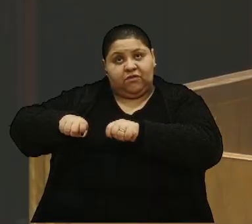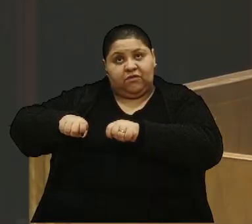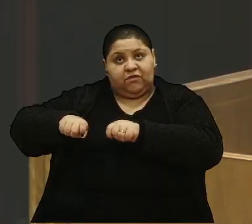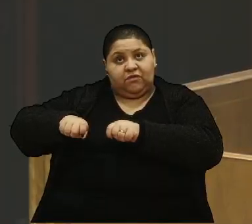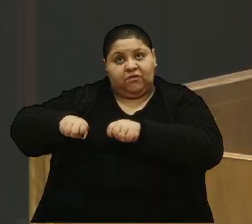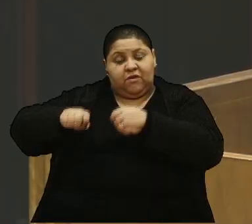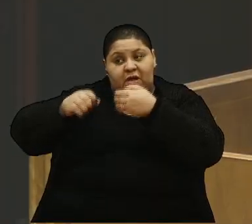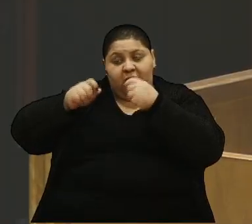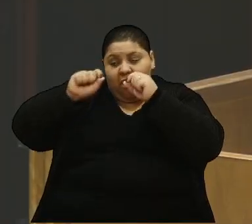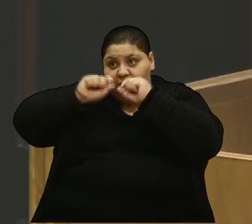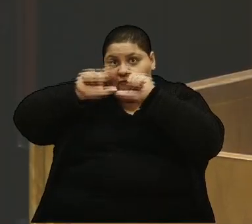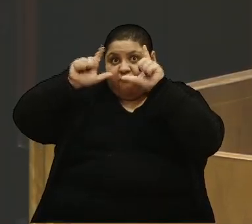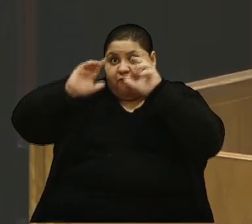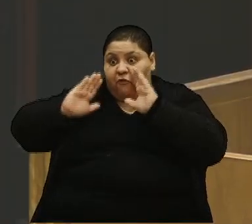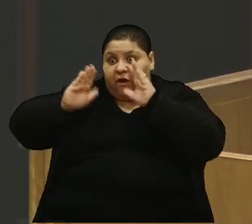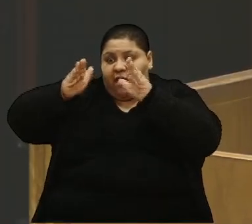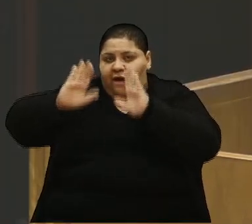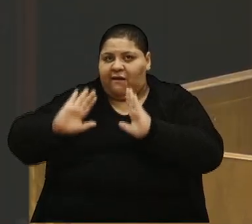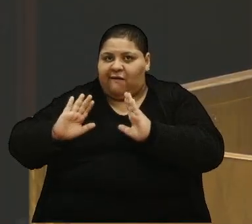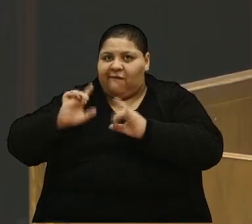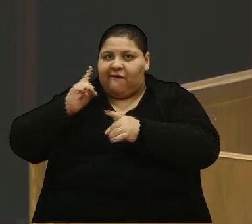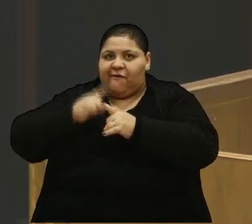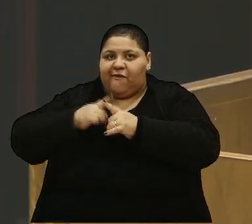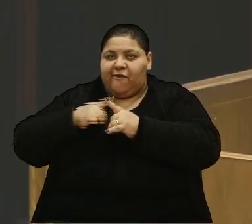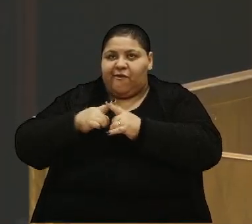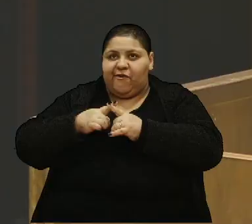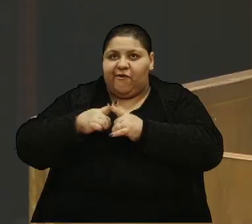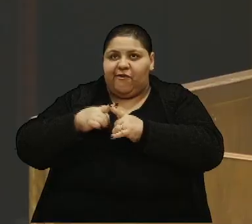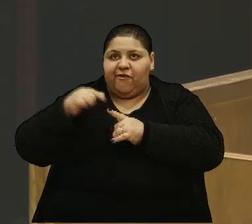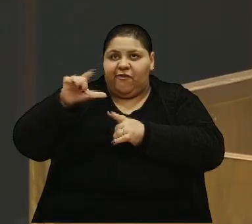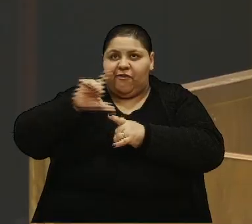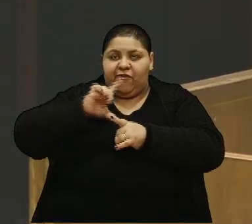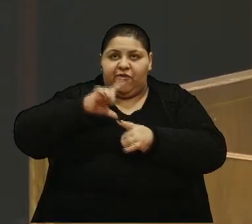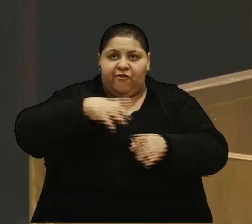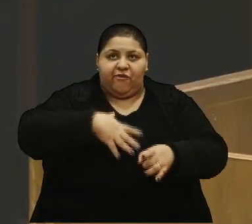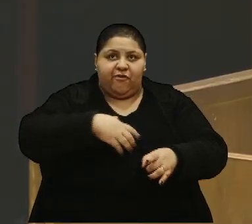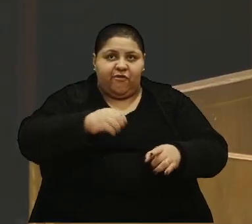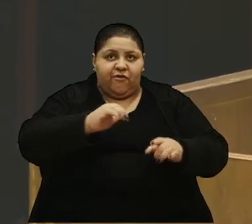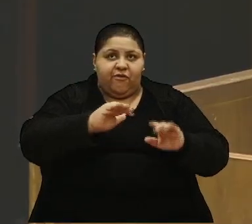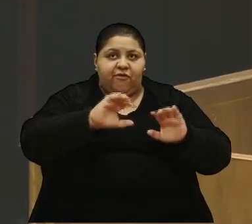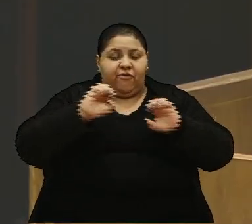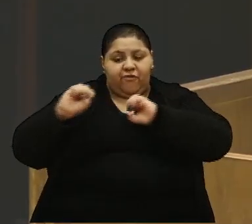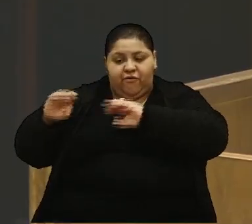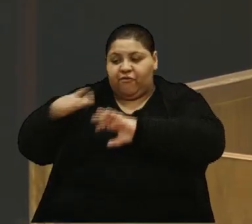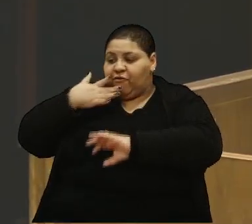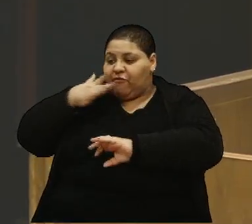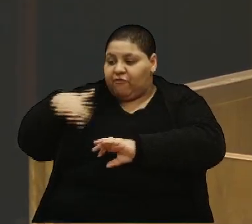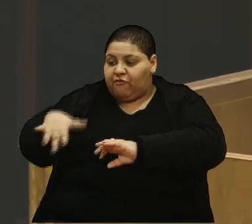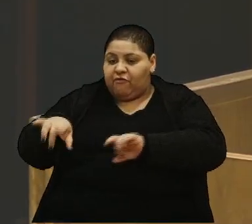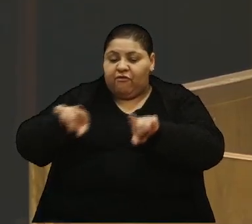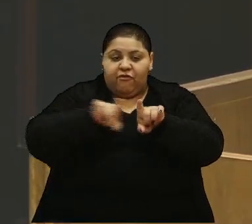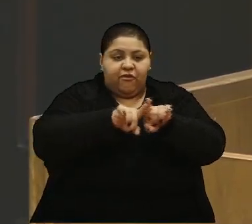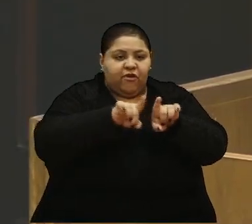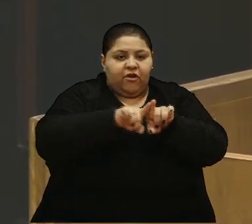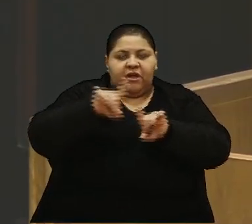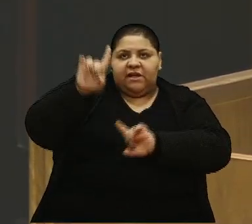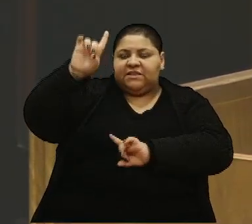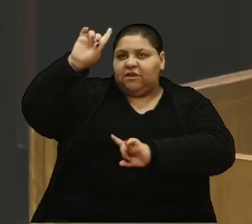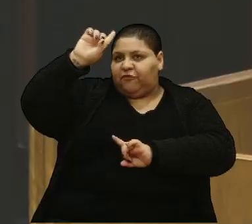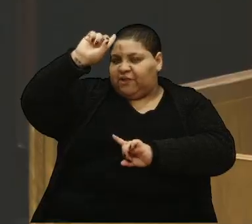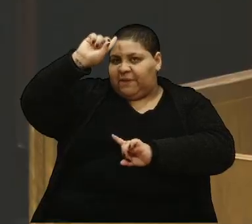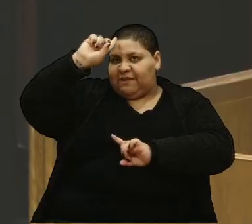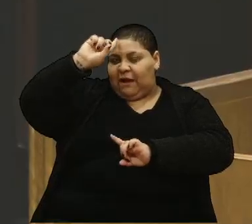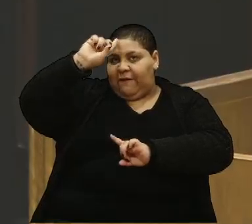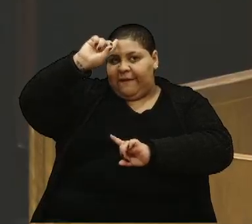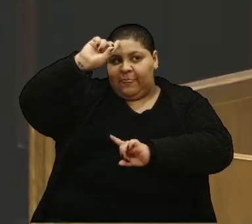os nossos olhos. Porque se os nossos... E eu tenho um filho na educação infantil e um no ensino fundamental. O que